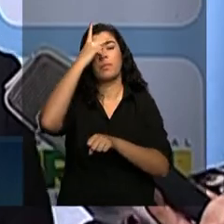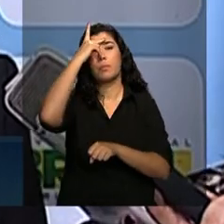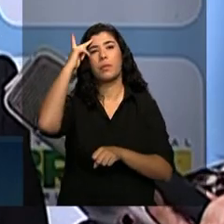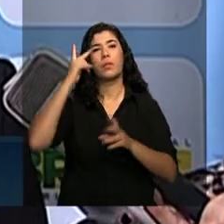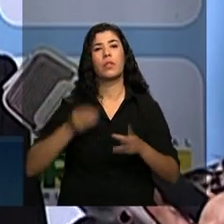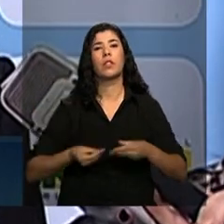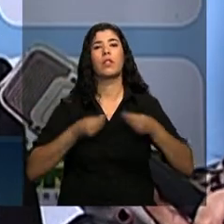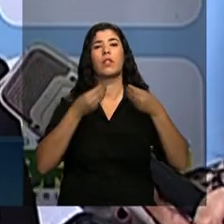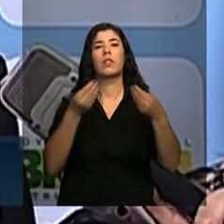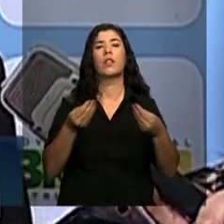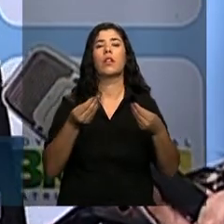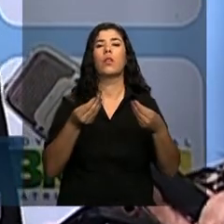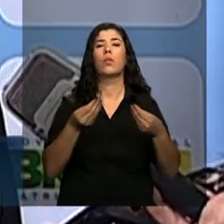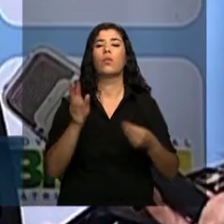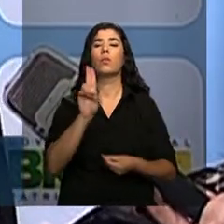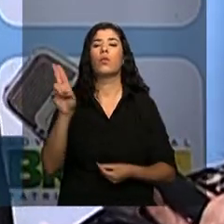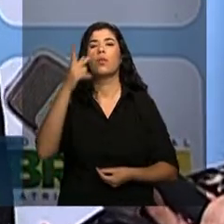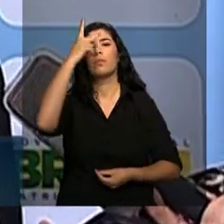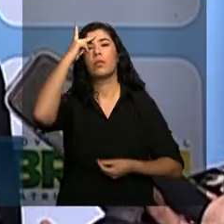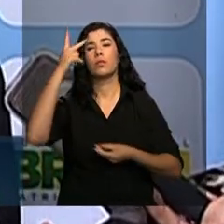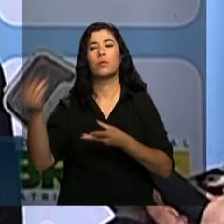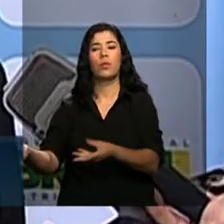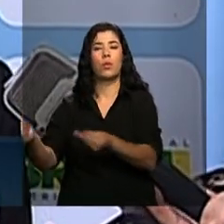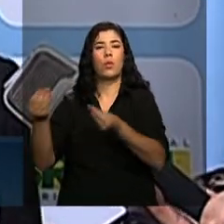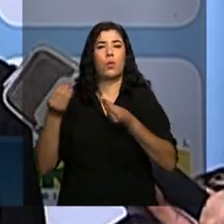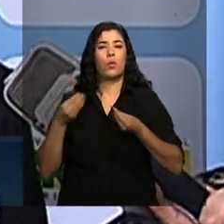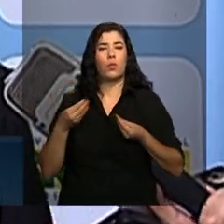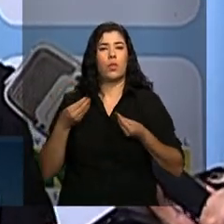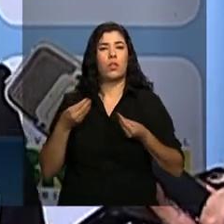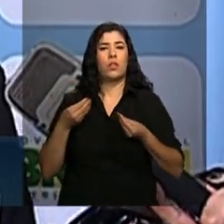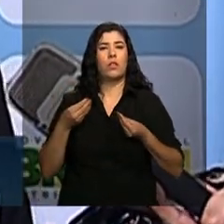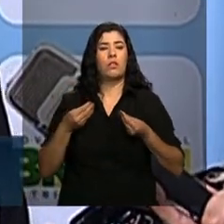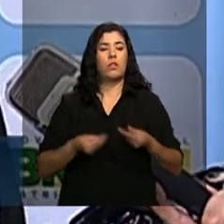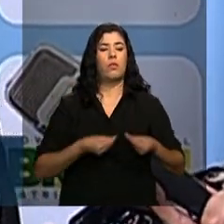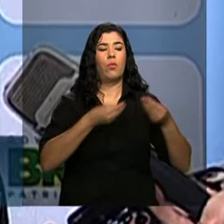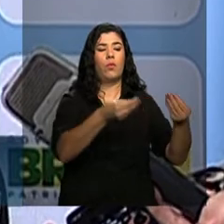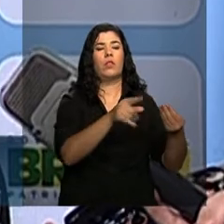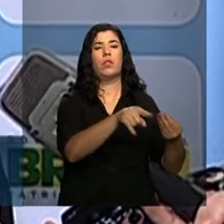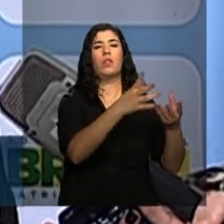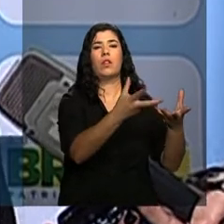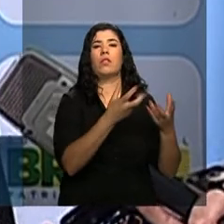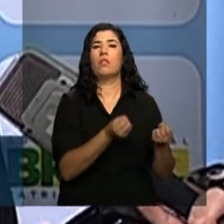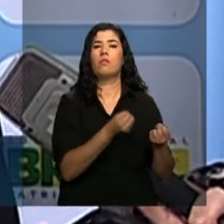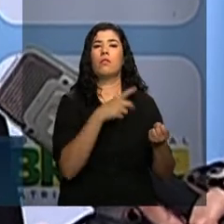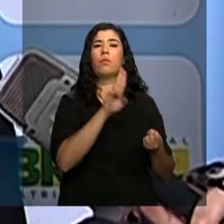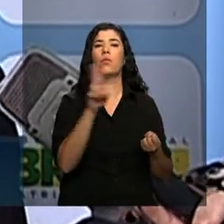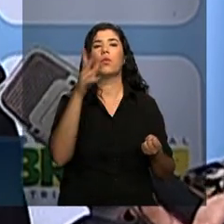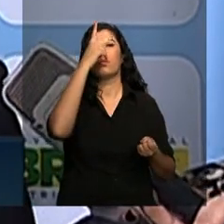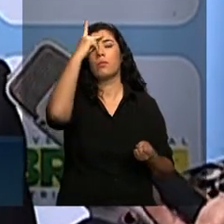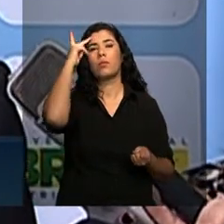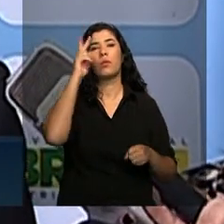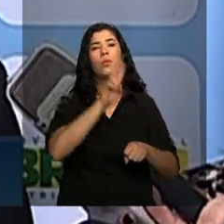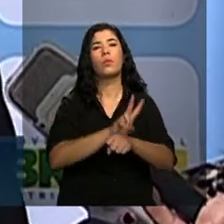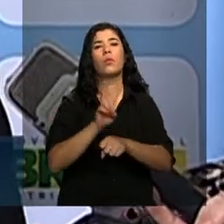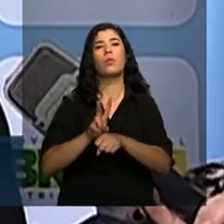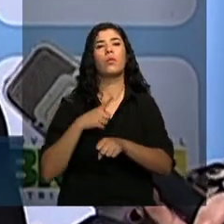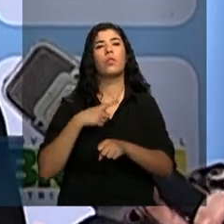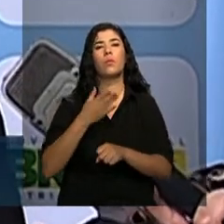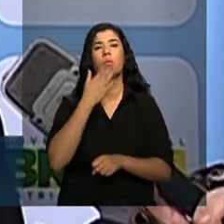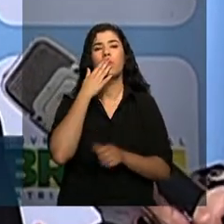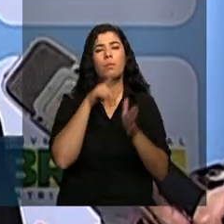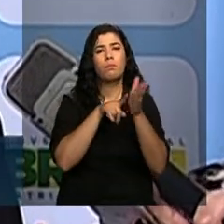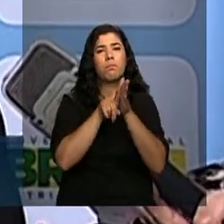para quem, tá certo? Quem recebeu esse sangue, e com a integração desses sistemas que eu me referia, nós teremos